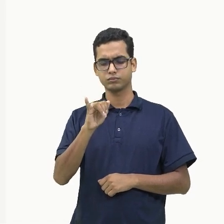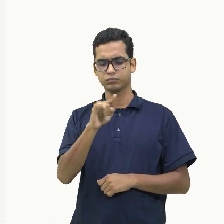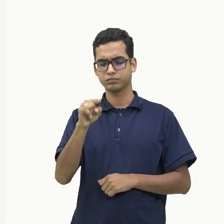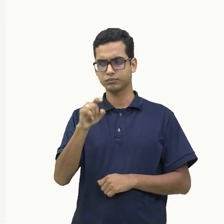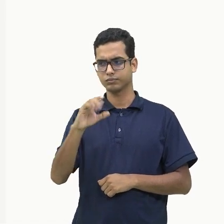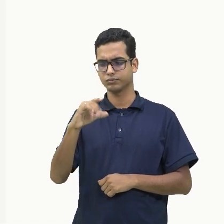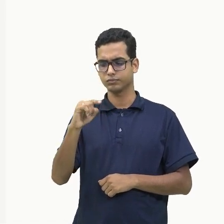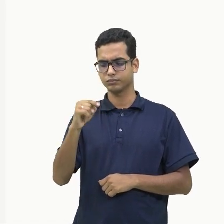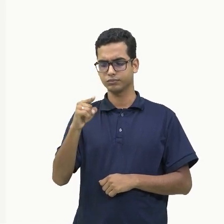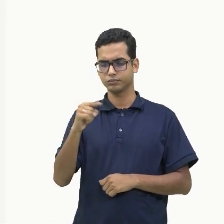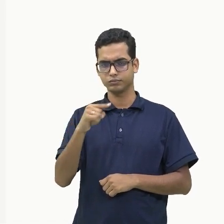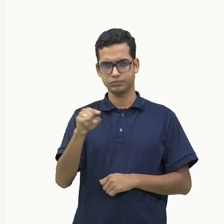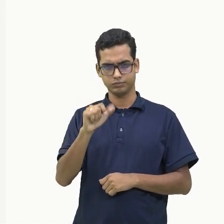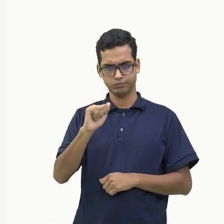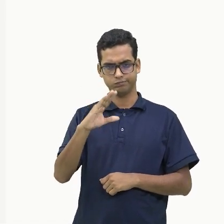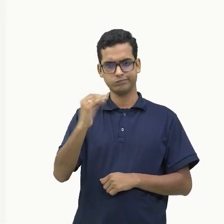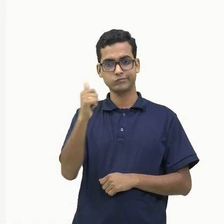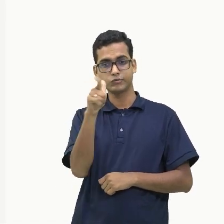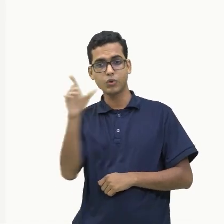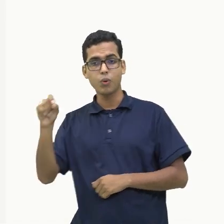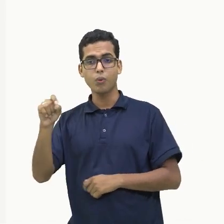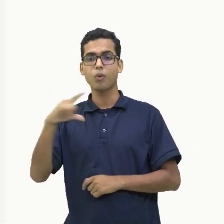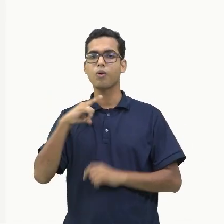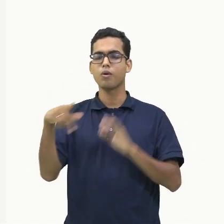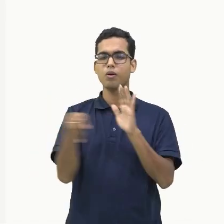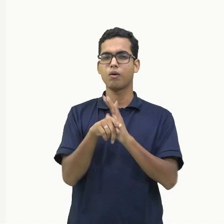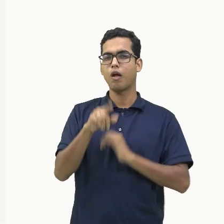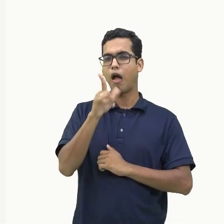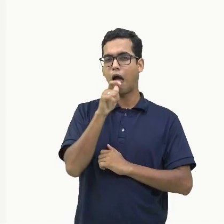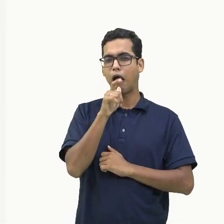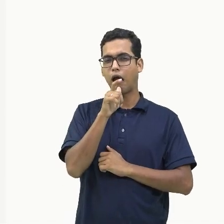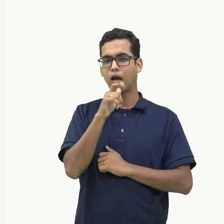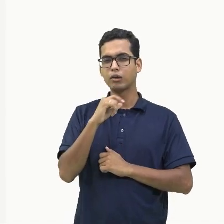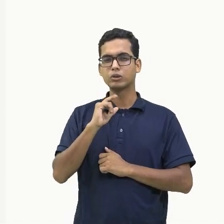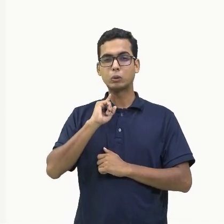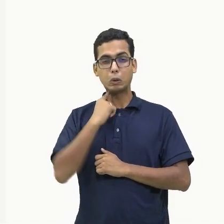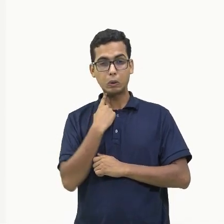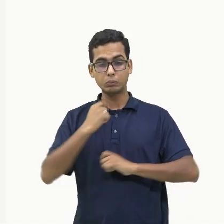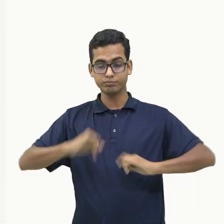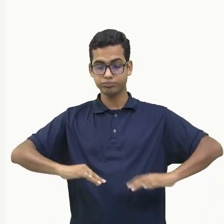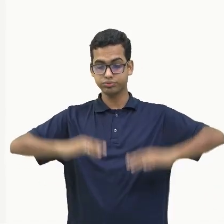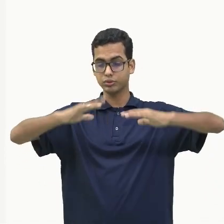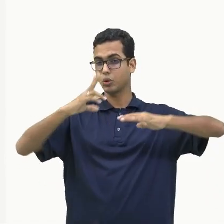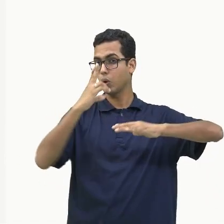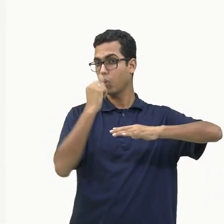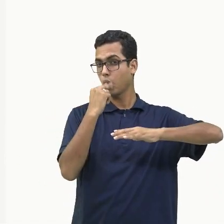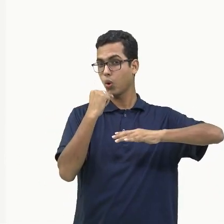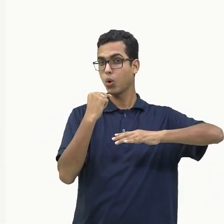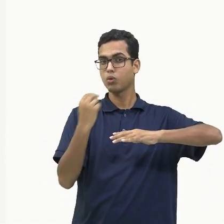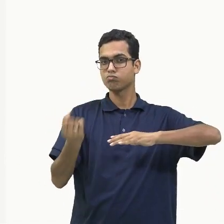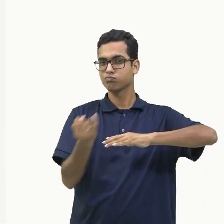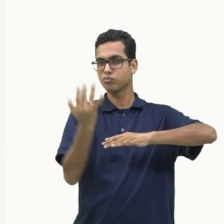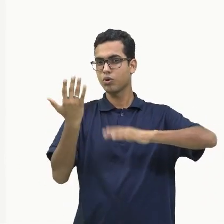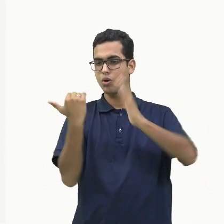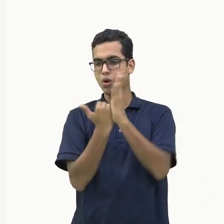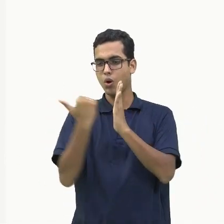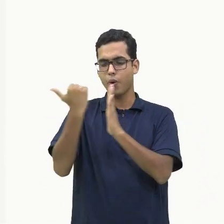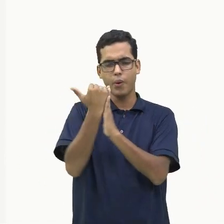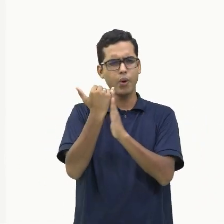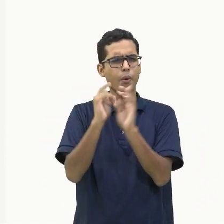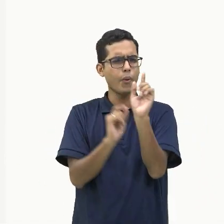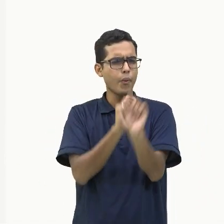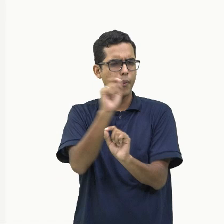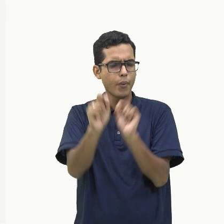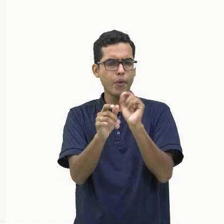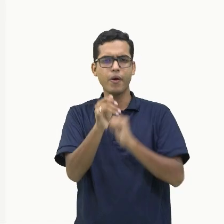a poluição das águas com uma sobrecarga de nutrientes. Como isso pode ocorrer? Quando há, por